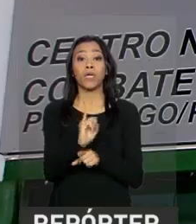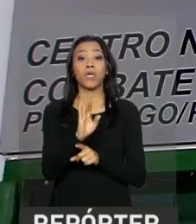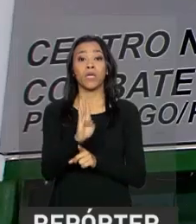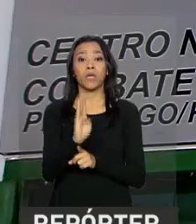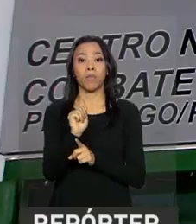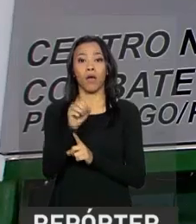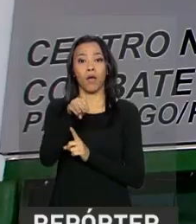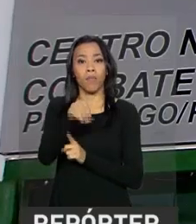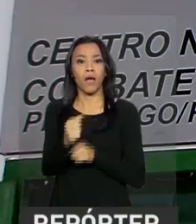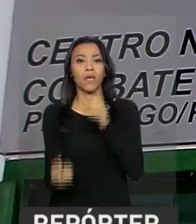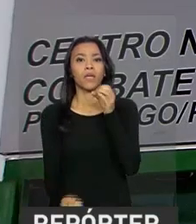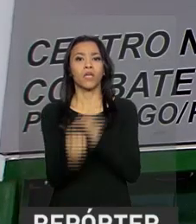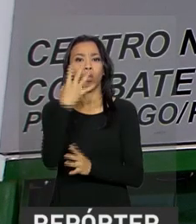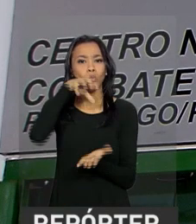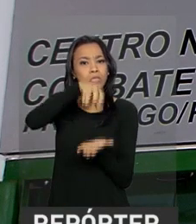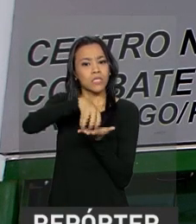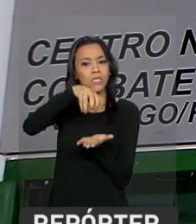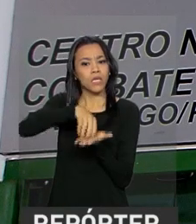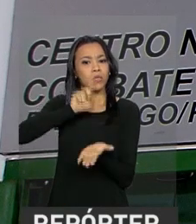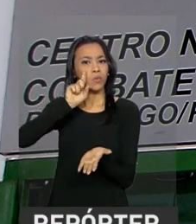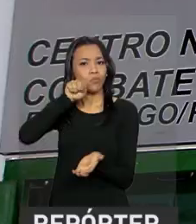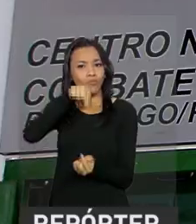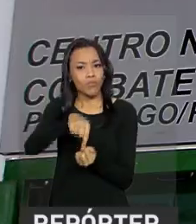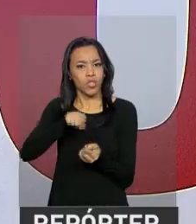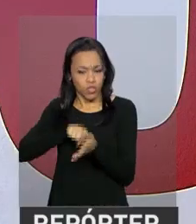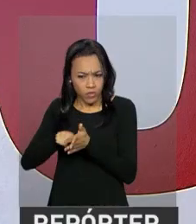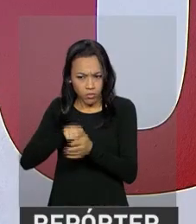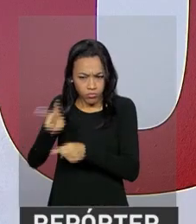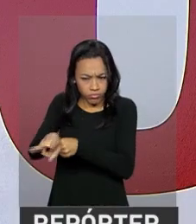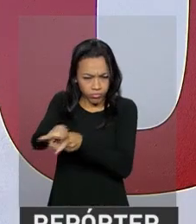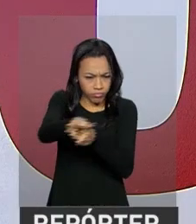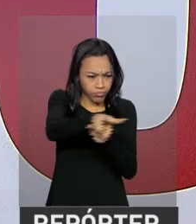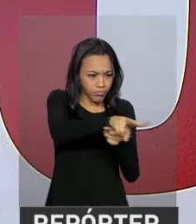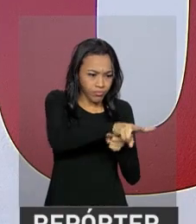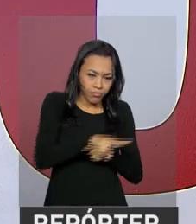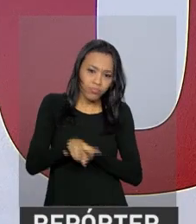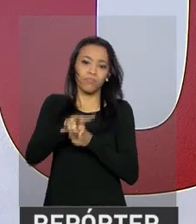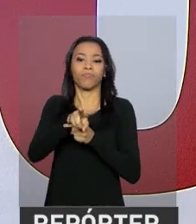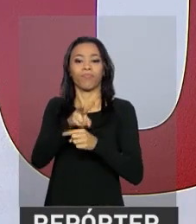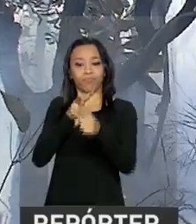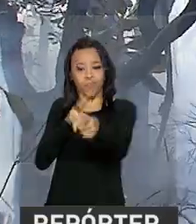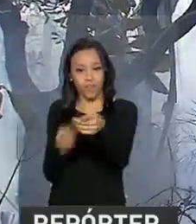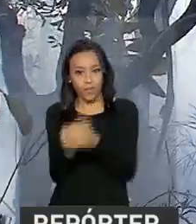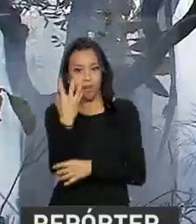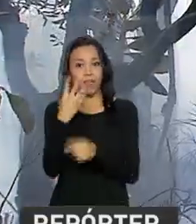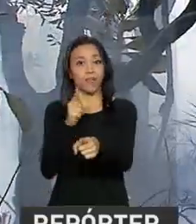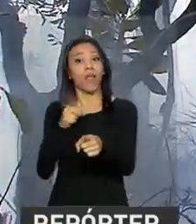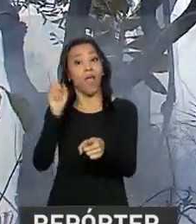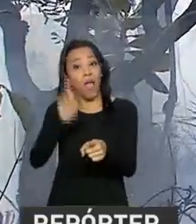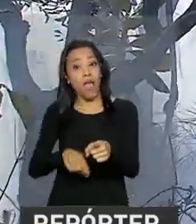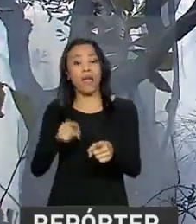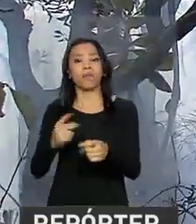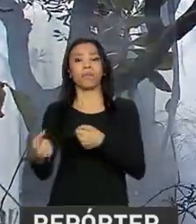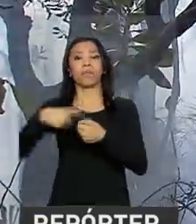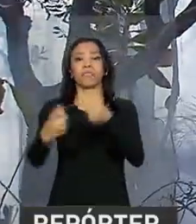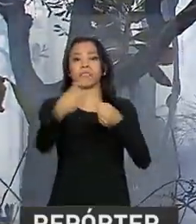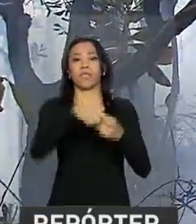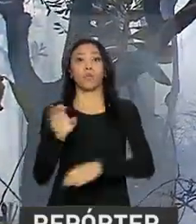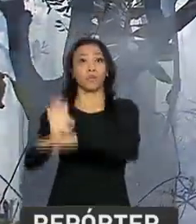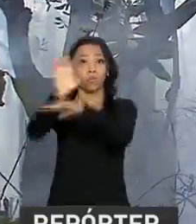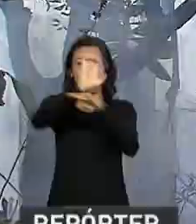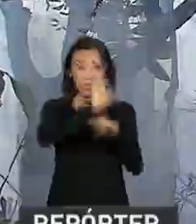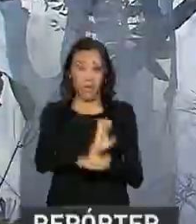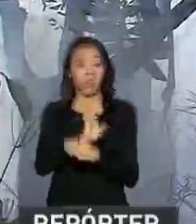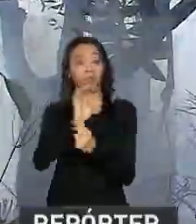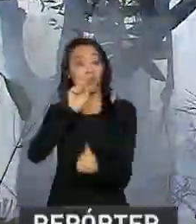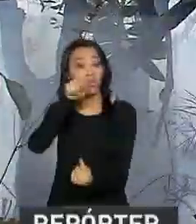2001, o Centro Nacional de Prevenção e Combate aos Incêndios Florestais, o Previfogo, que trabalha em parceria com os estados em ações